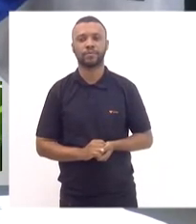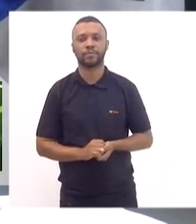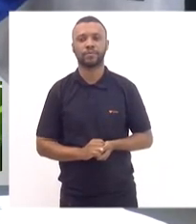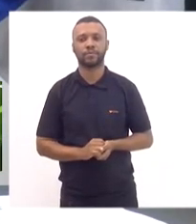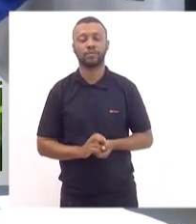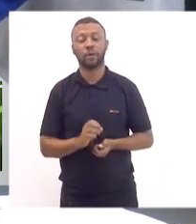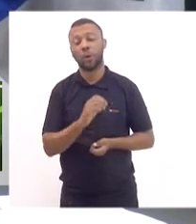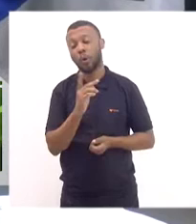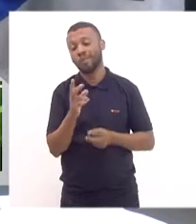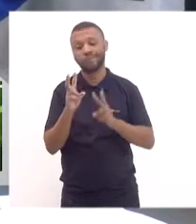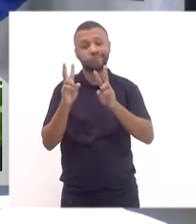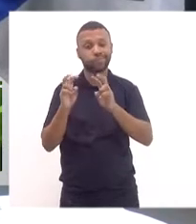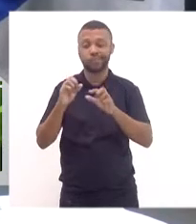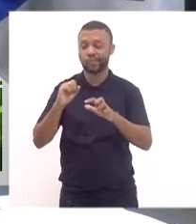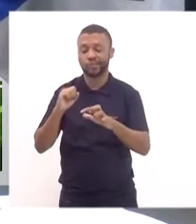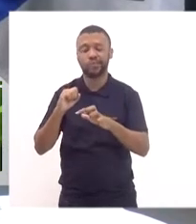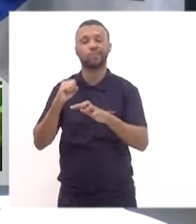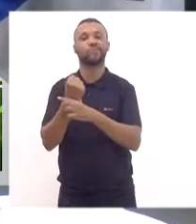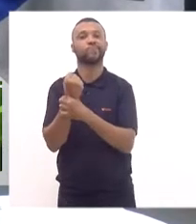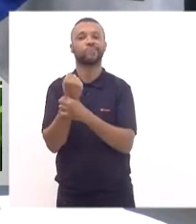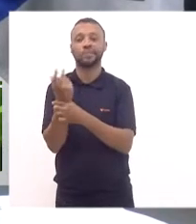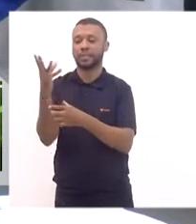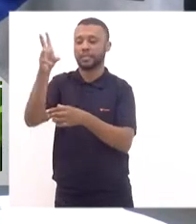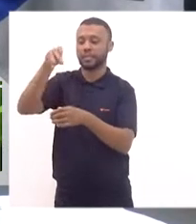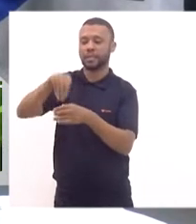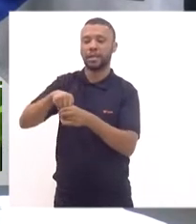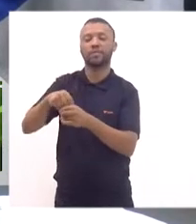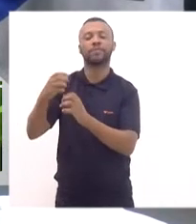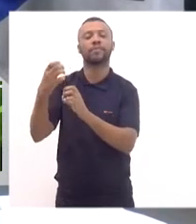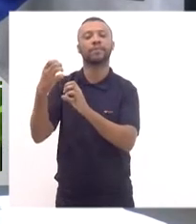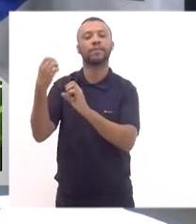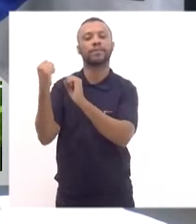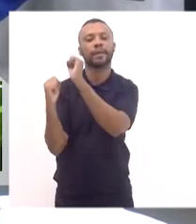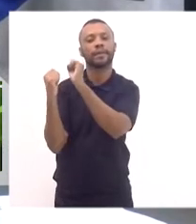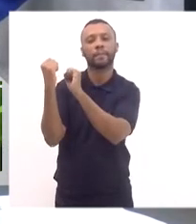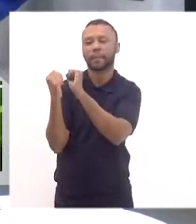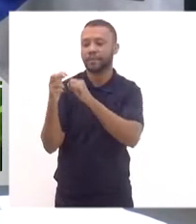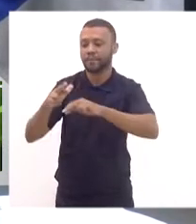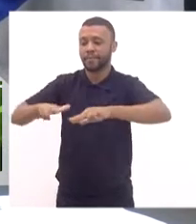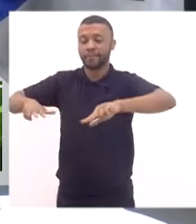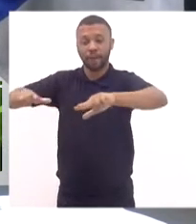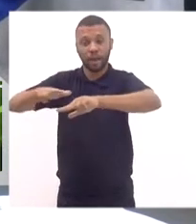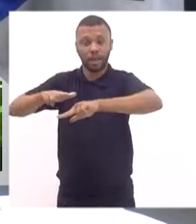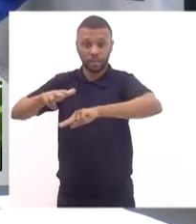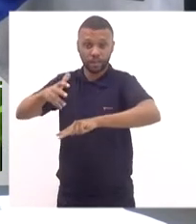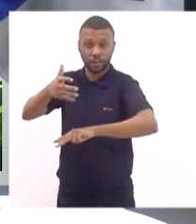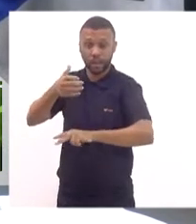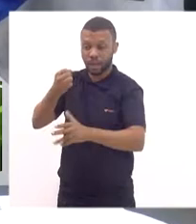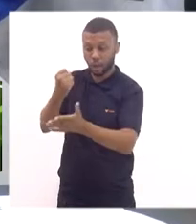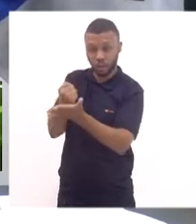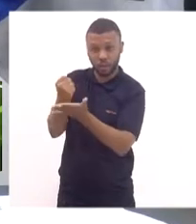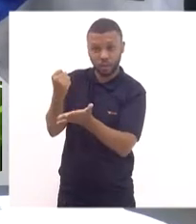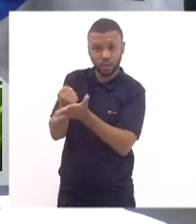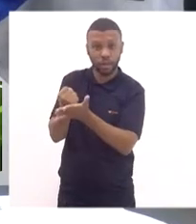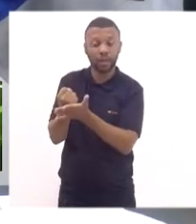de integridade, para as empresas que queiram contratar com serviço público,